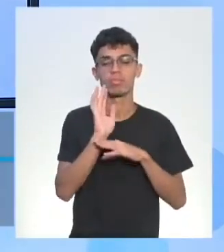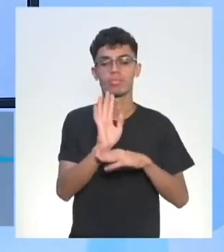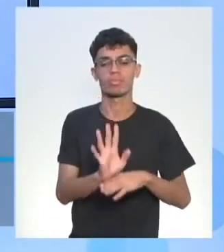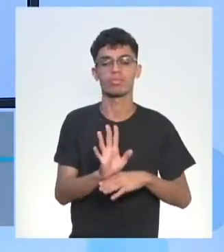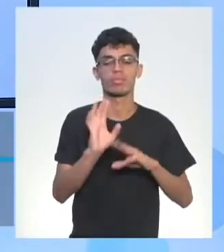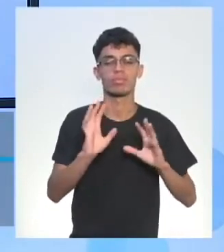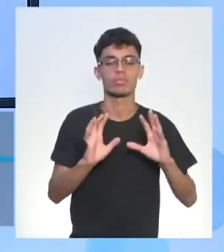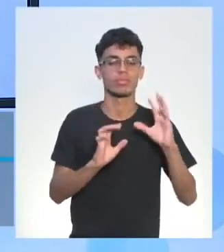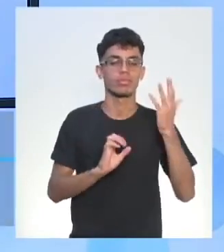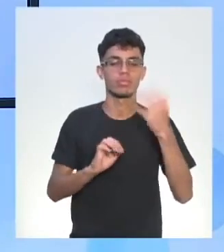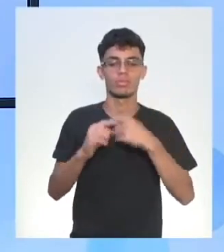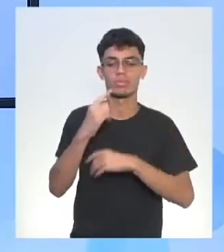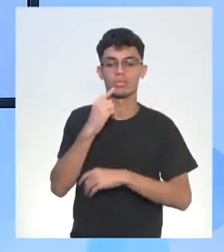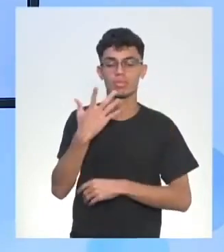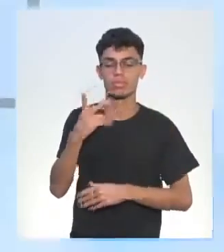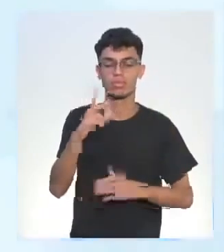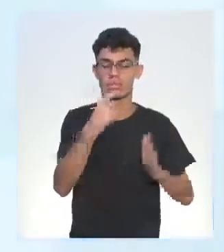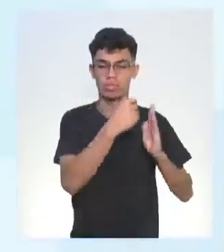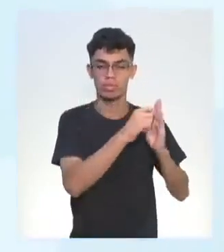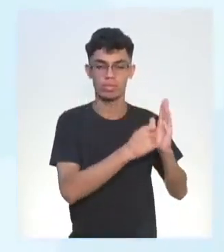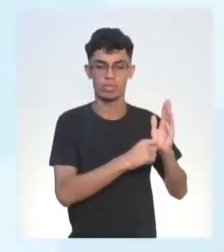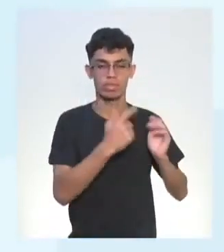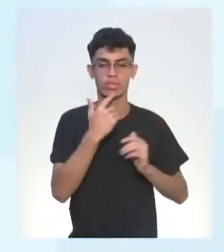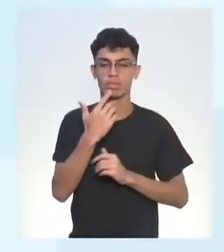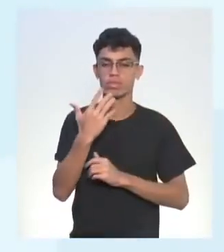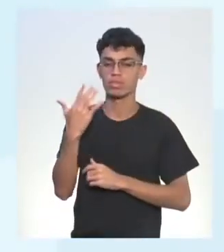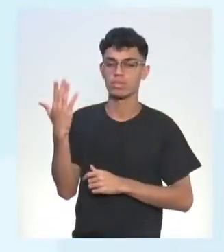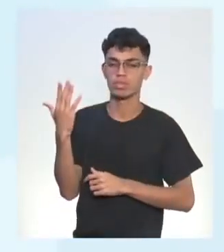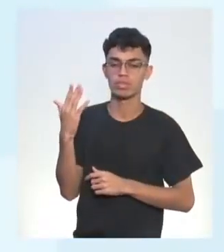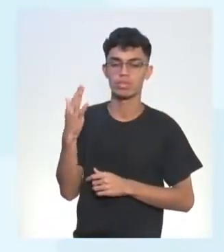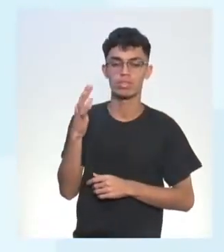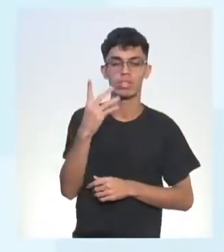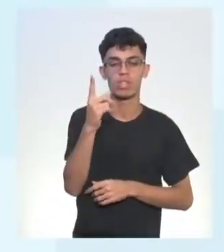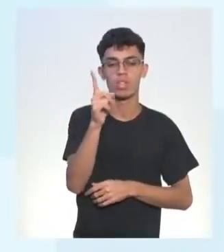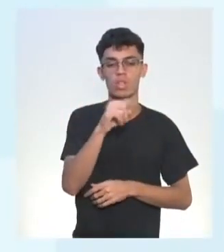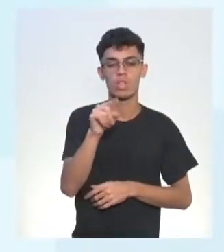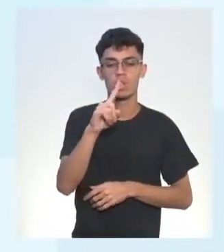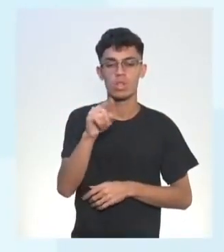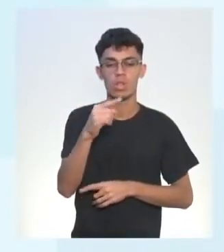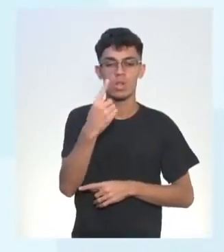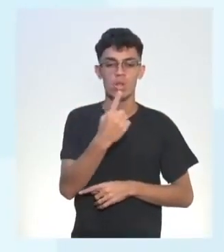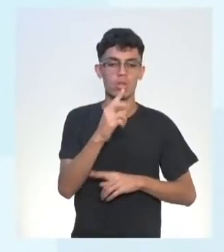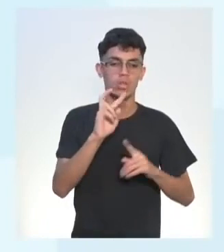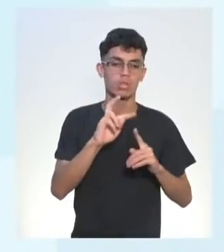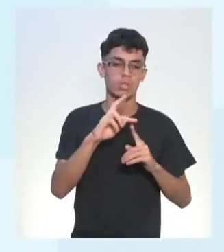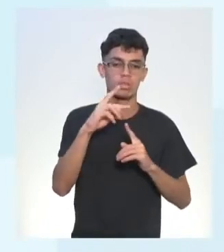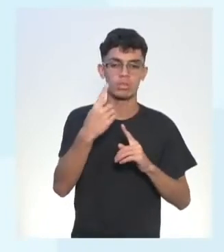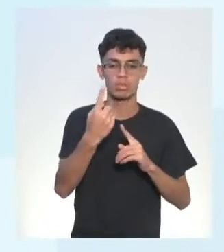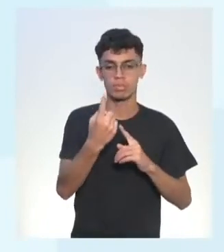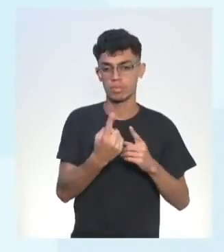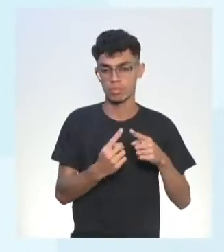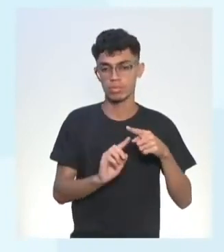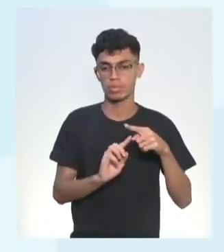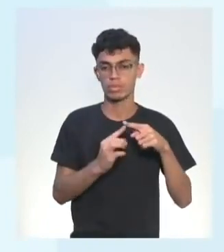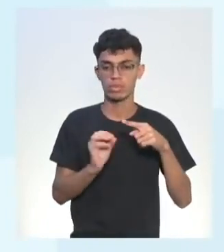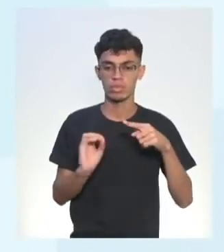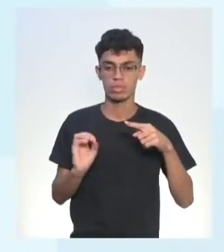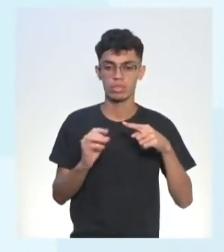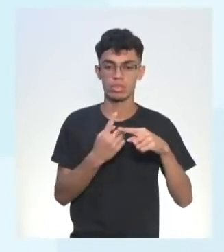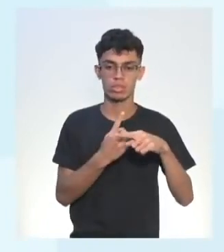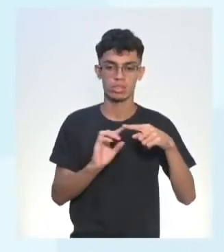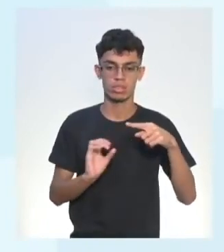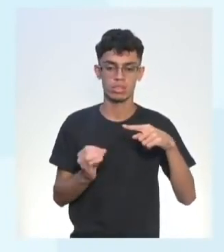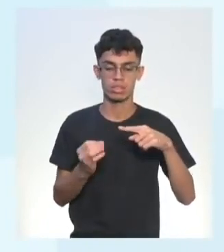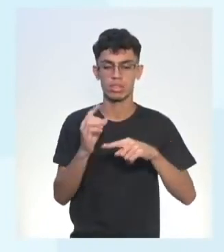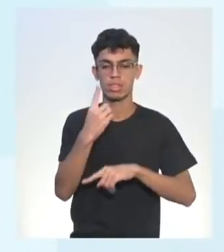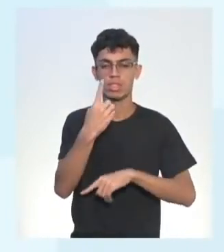Então, o que acontece? Ó, a gente vai escrever na forma de potência, olha lá, é 1/100, vezes 1/100, vezes 1/100. Multiplica